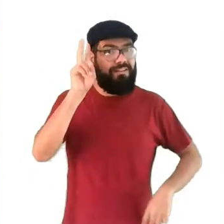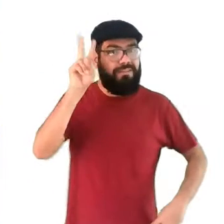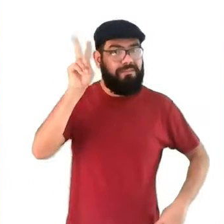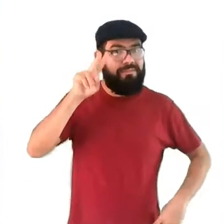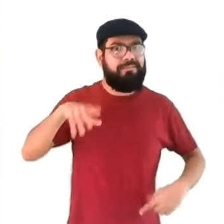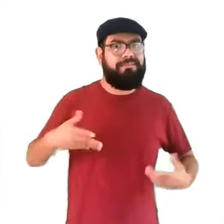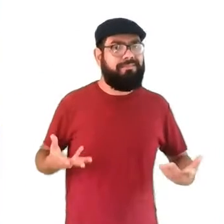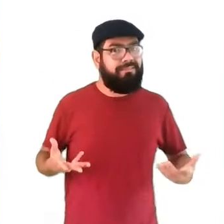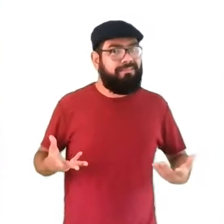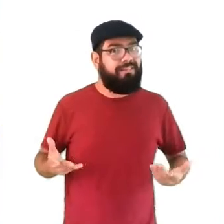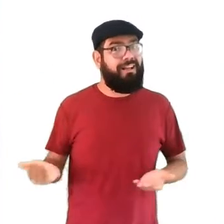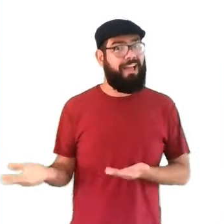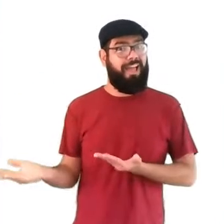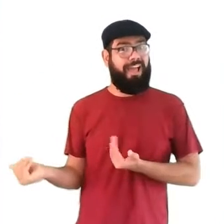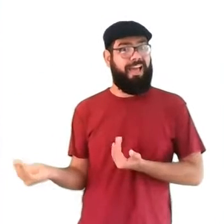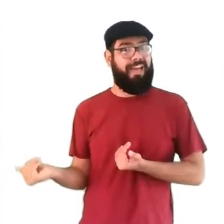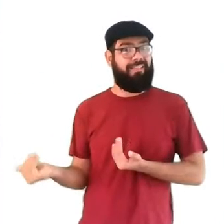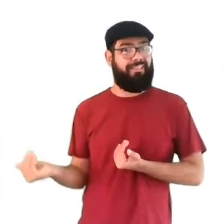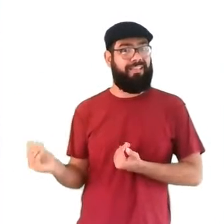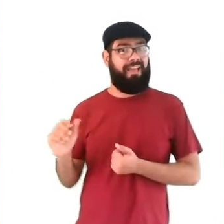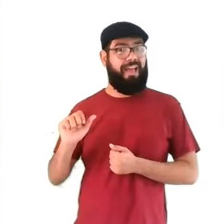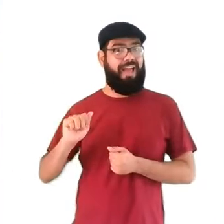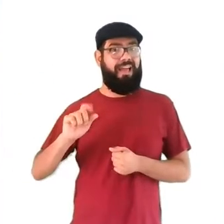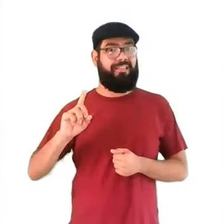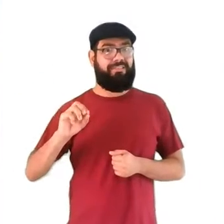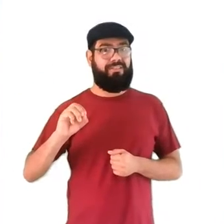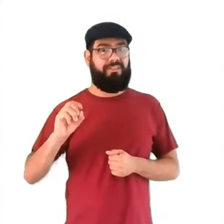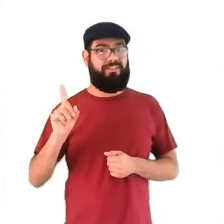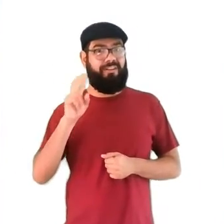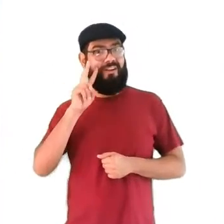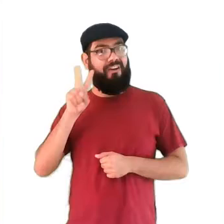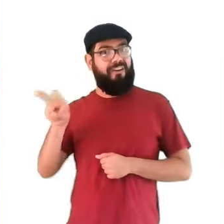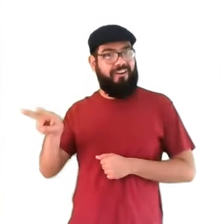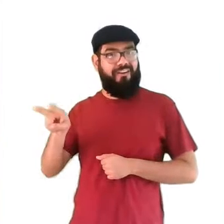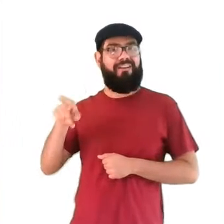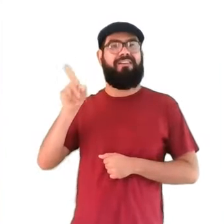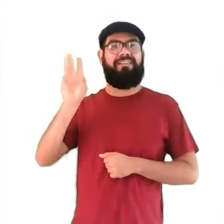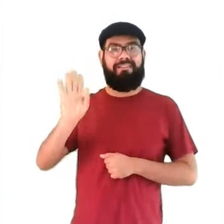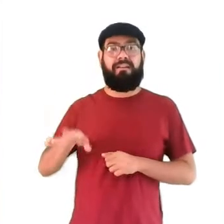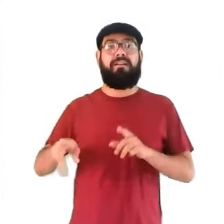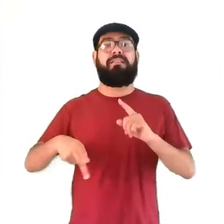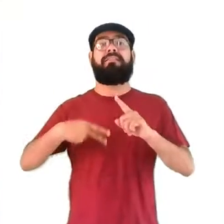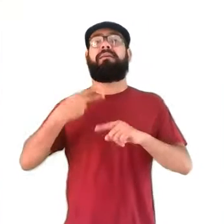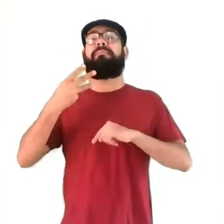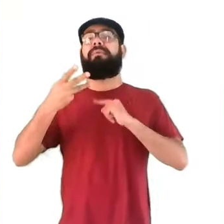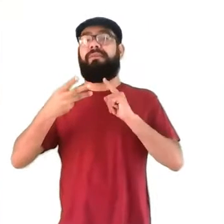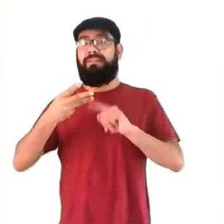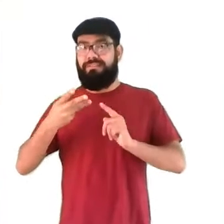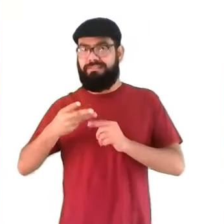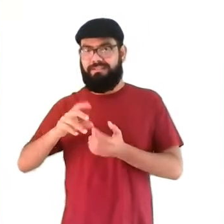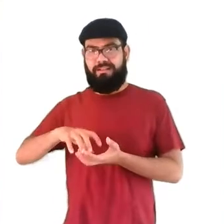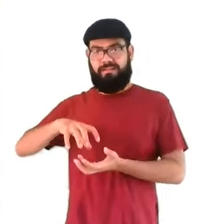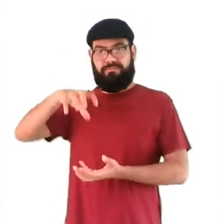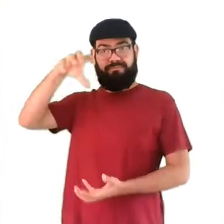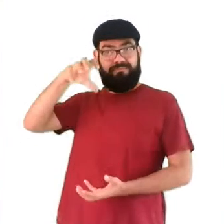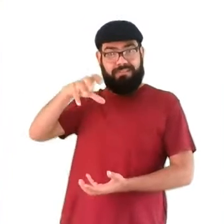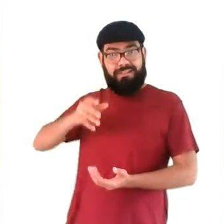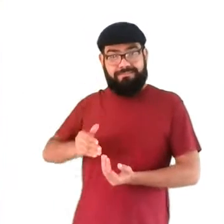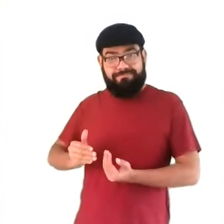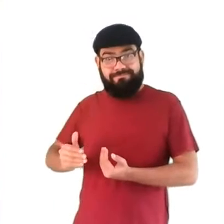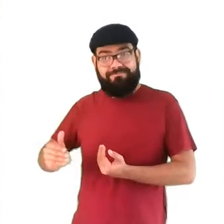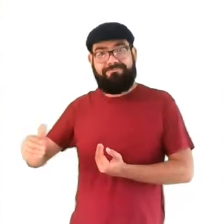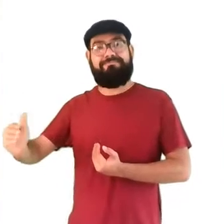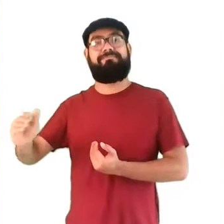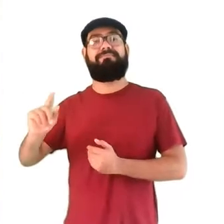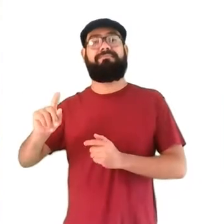a adolescência. Isso. Depois, nós temos aí a vida adulta e,